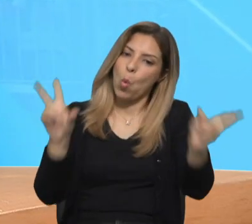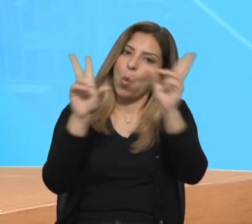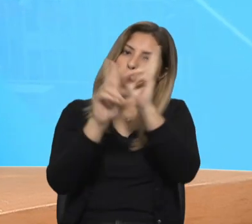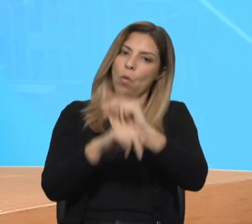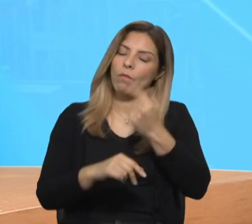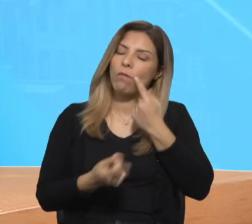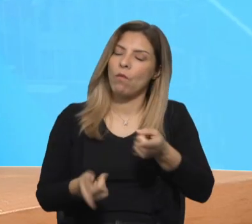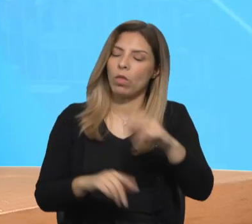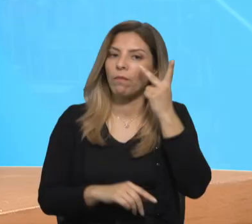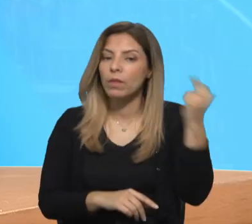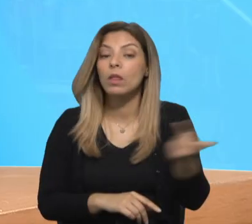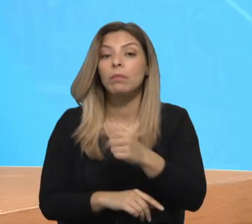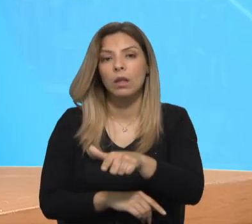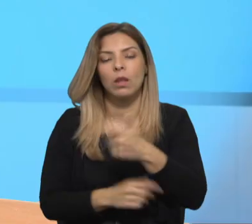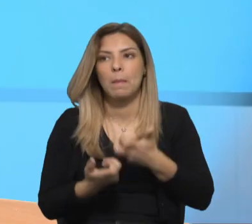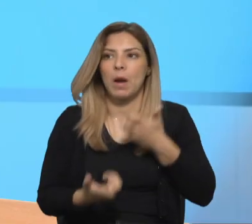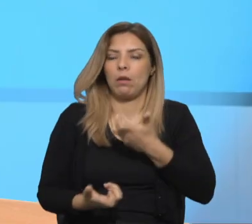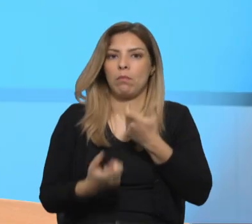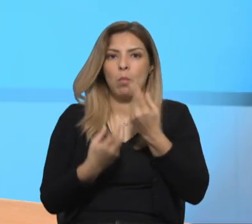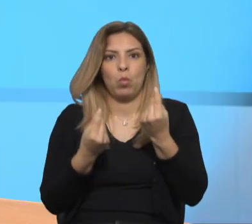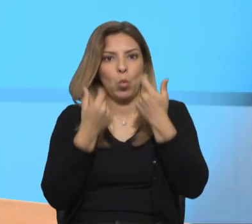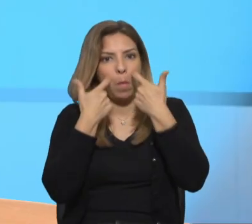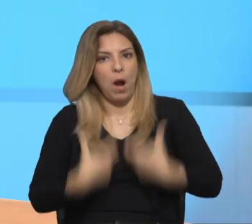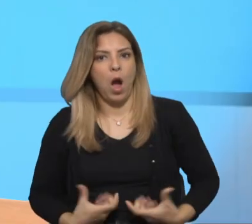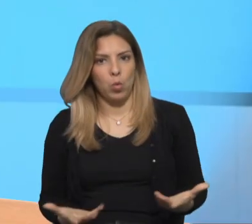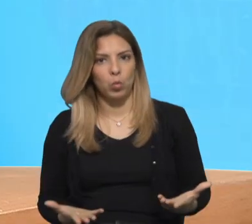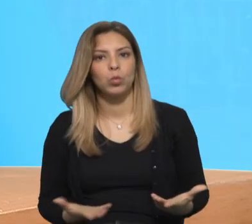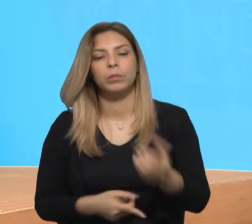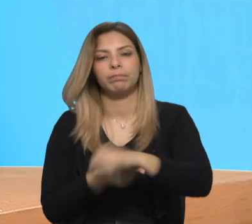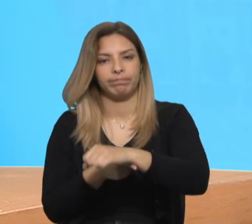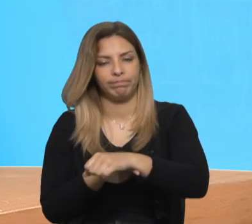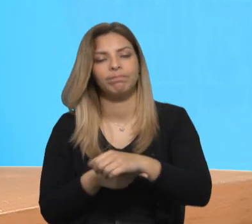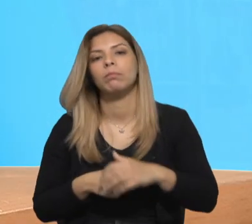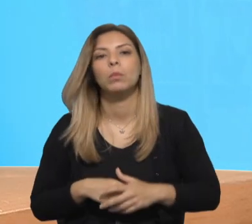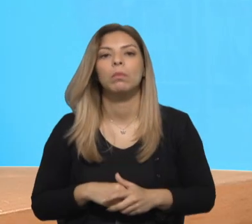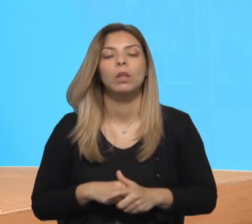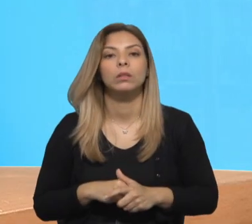muito significativo. É muito humano. Exatamente. E depois também